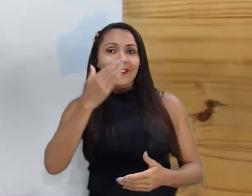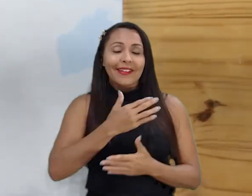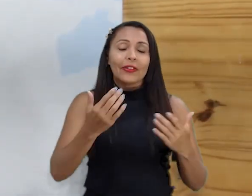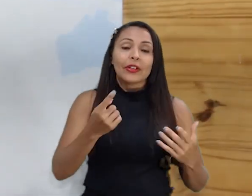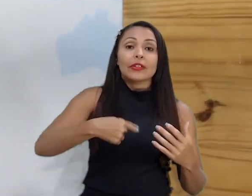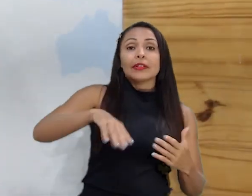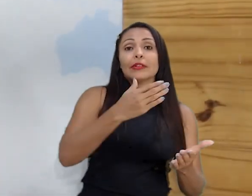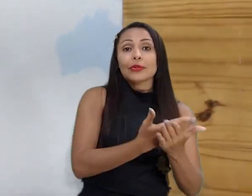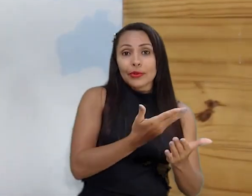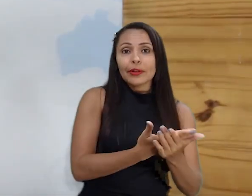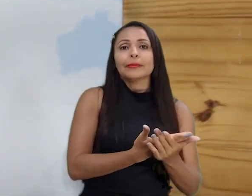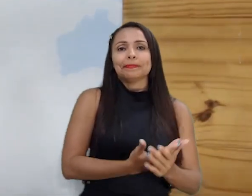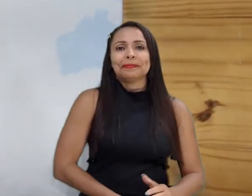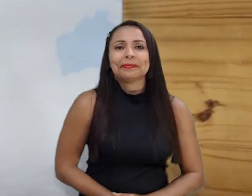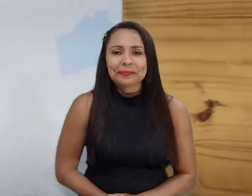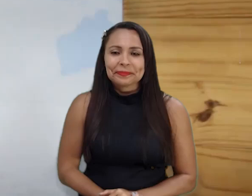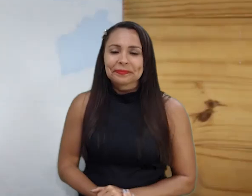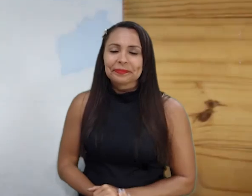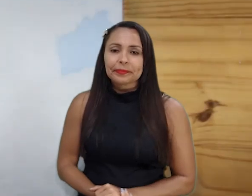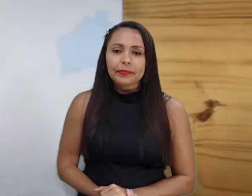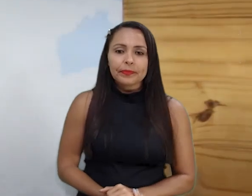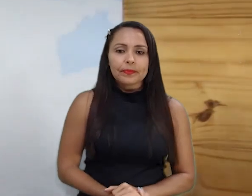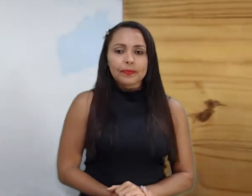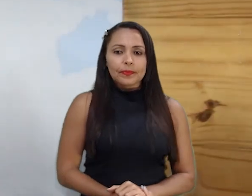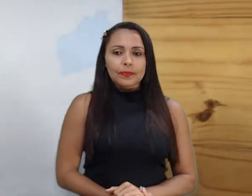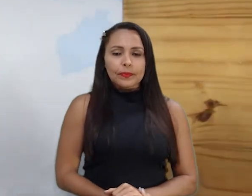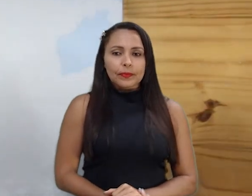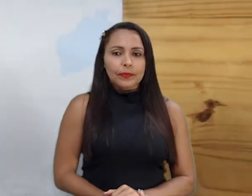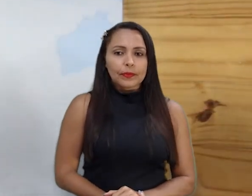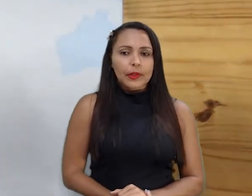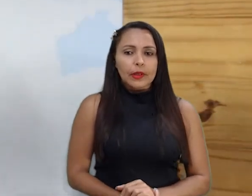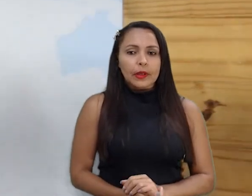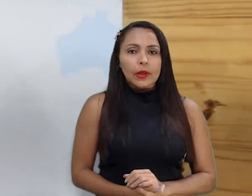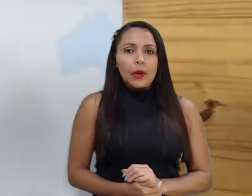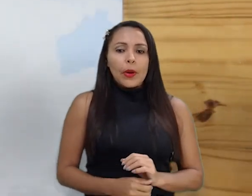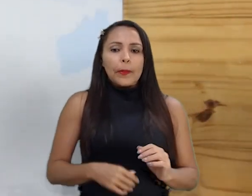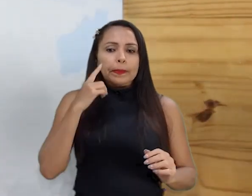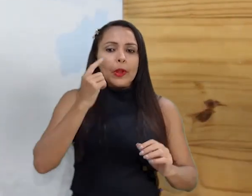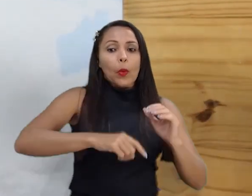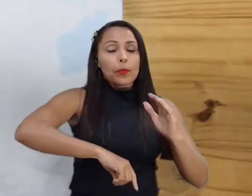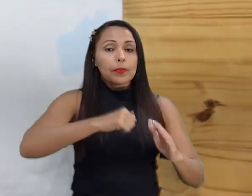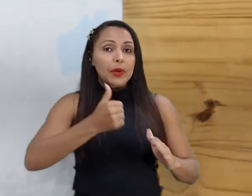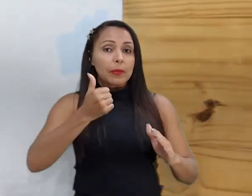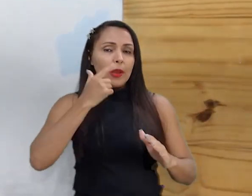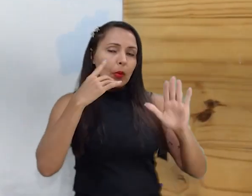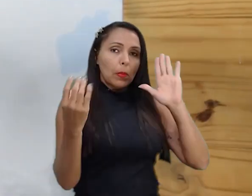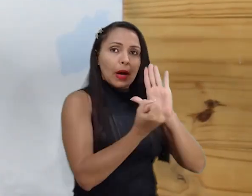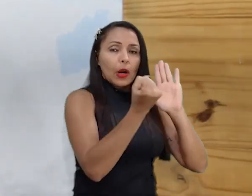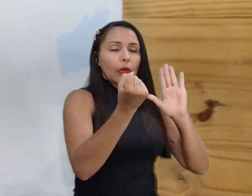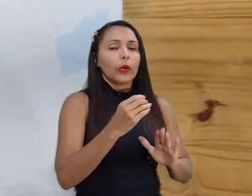gente está estudando artefatos históricos. Mas vamos lá. O primeiro marco das vanguardas foi o